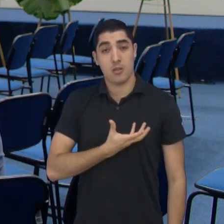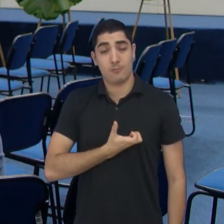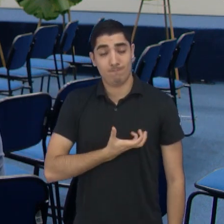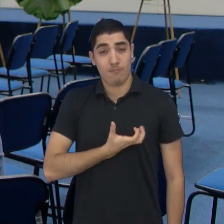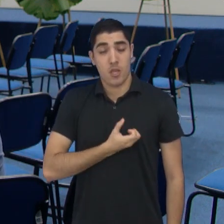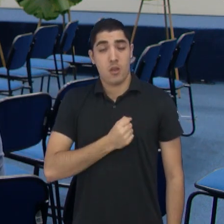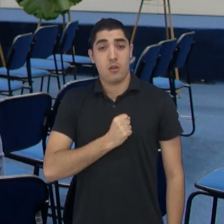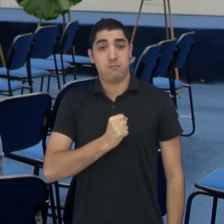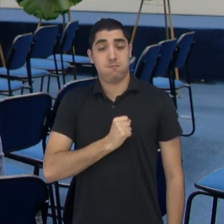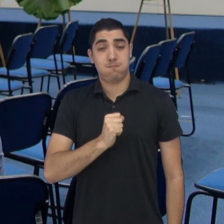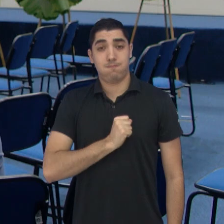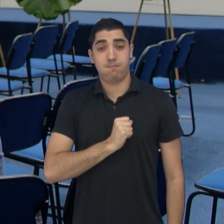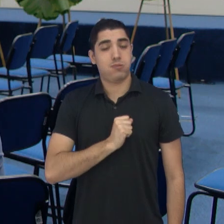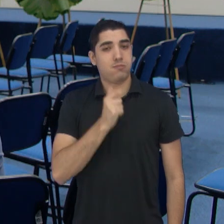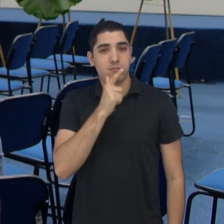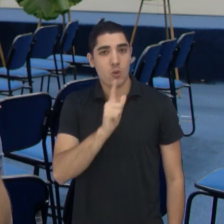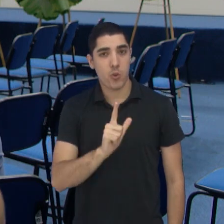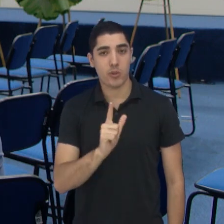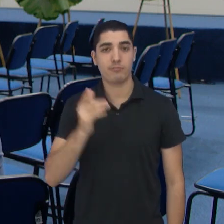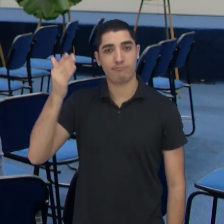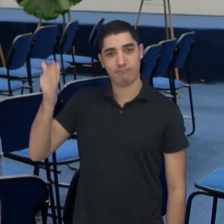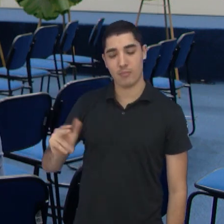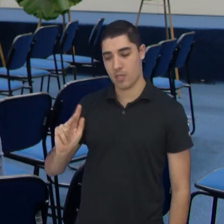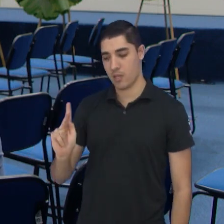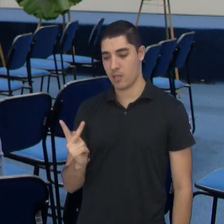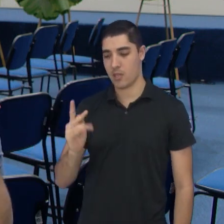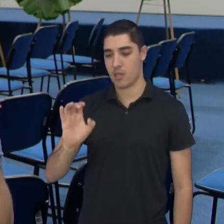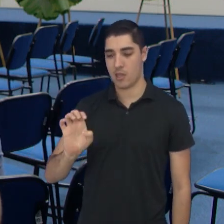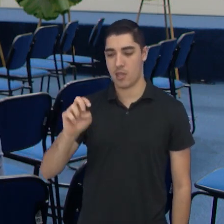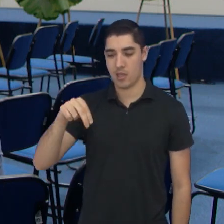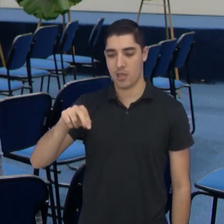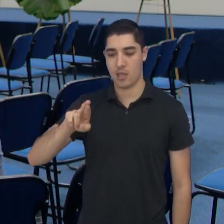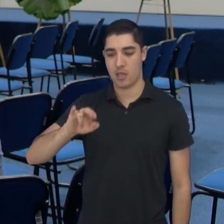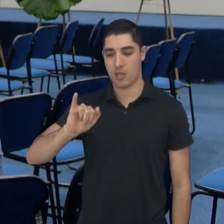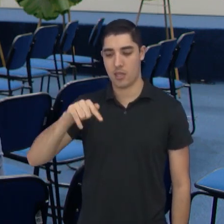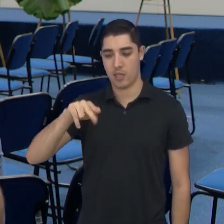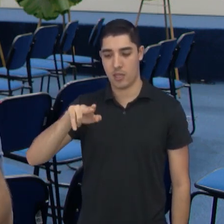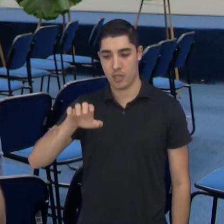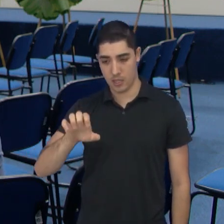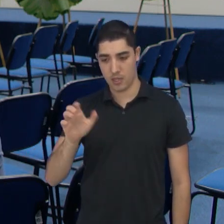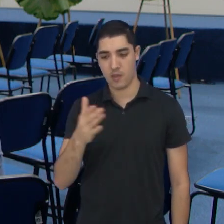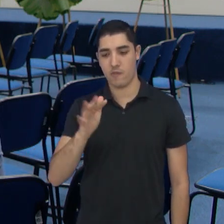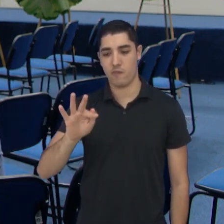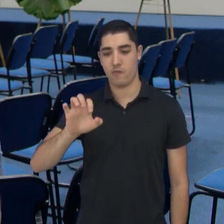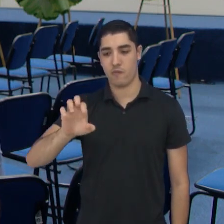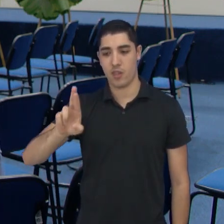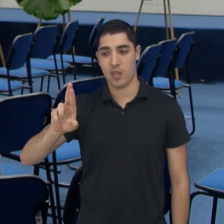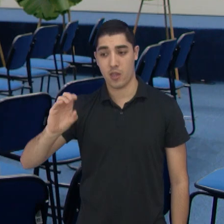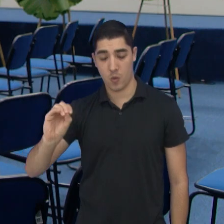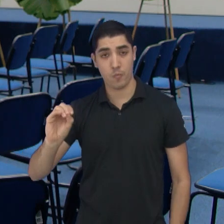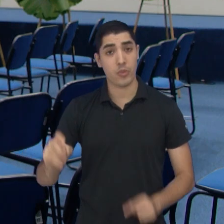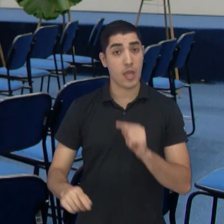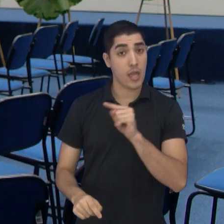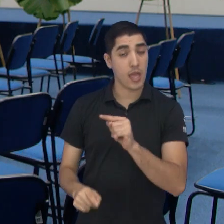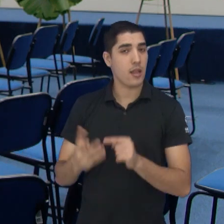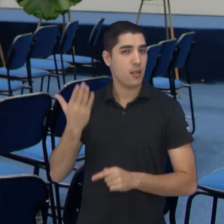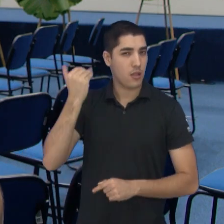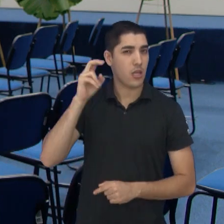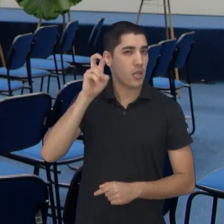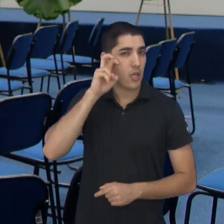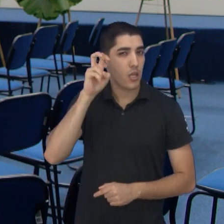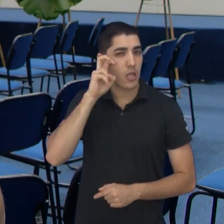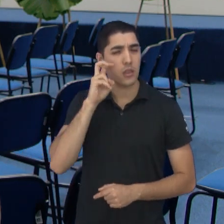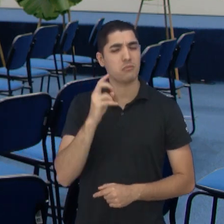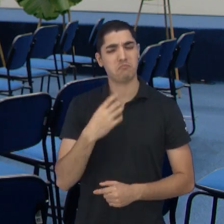o Dr. Henrique Ferro. De acordo com informações dos familiares, Ferro não se sentiu bem na quinta-feira, chegou